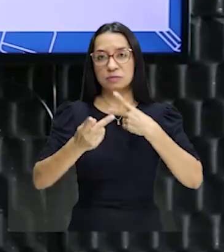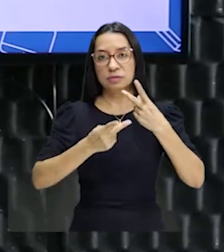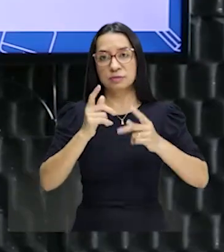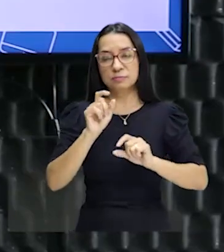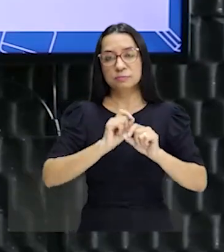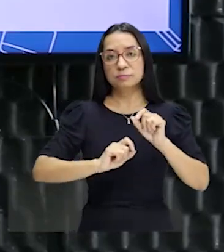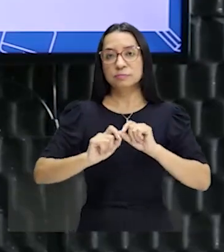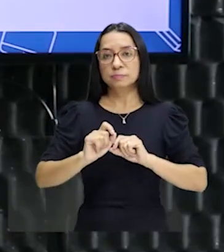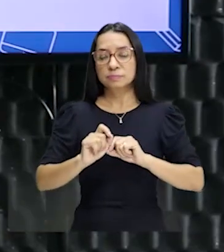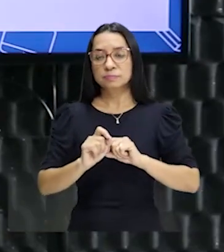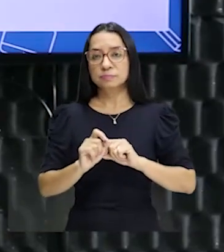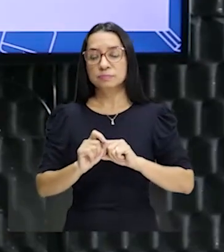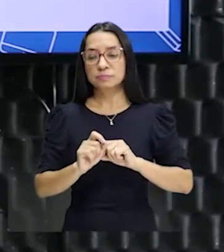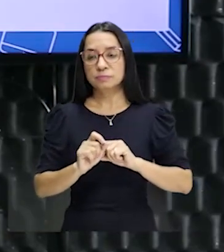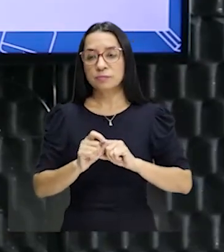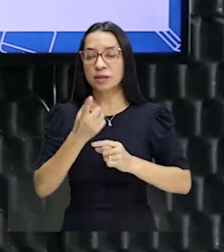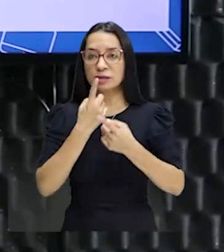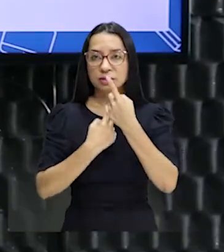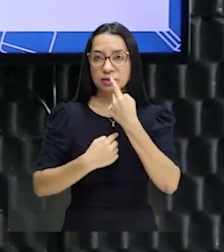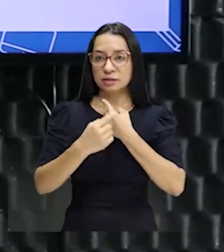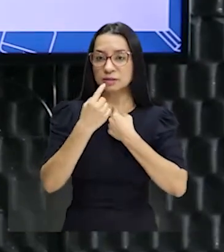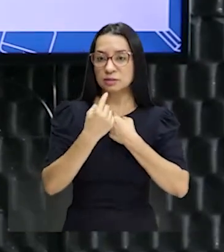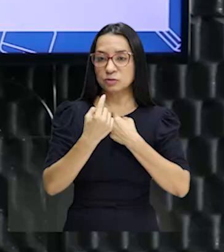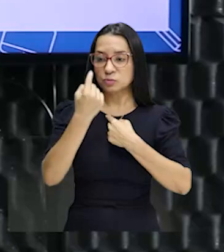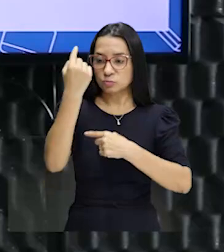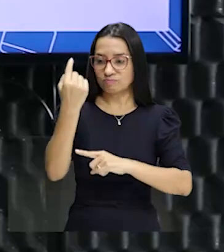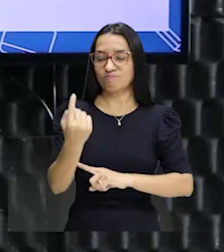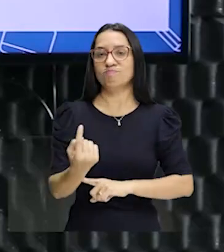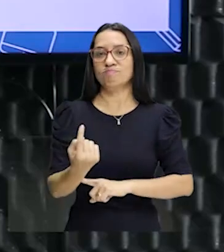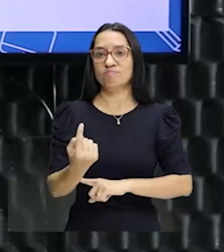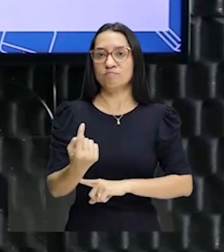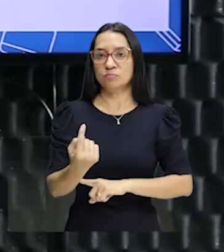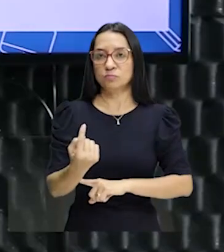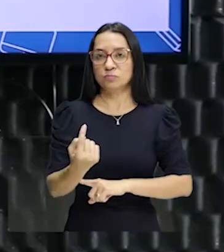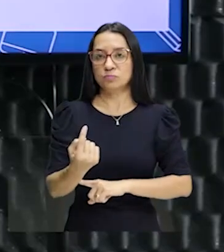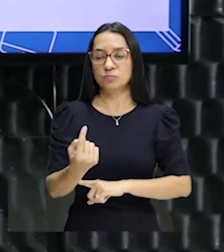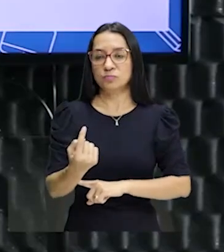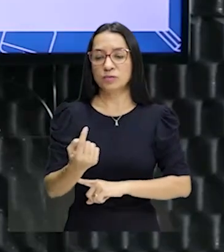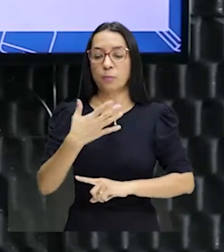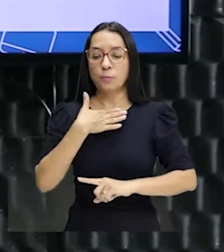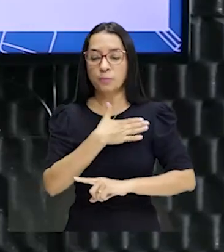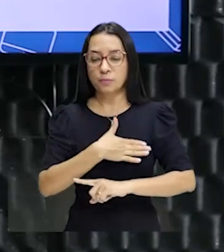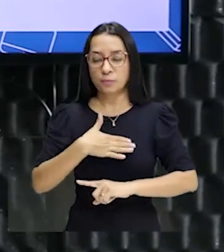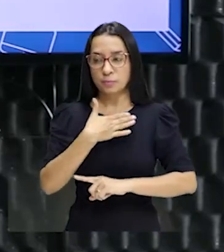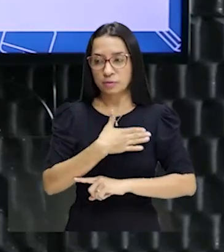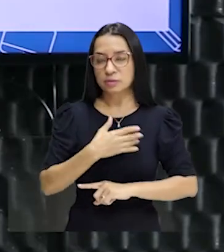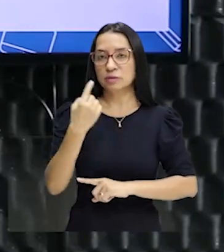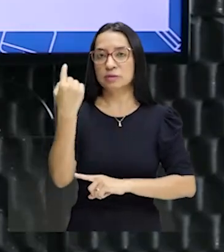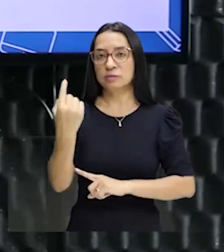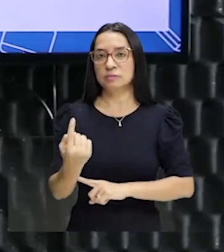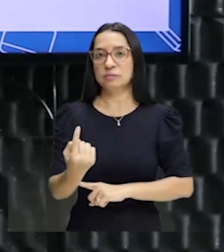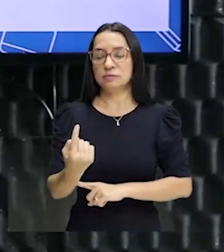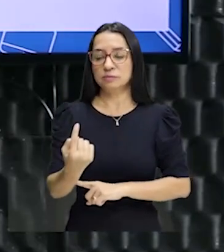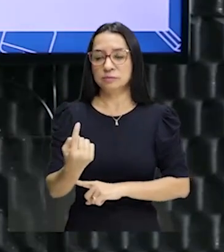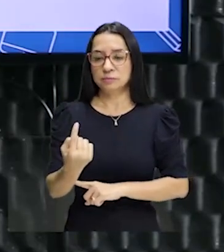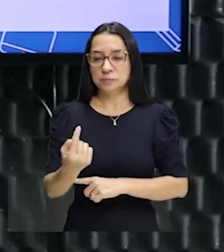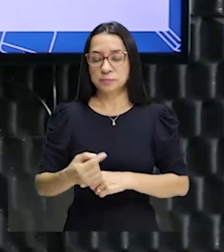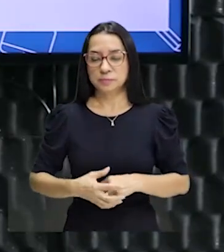vocês que é desejo individual. É para o prazer do indivíduo.